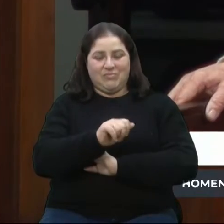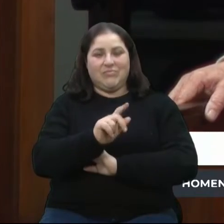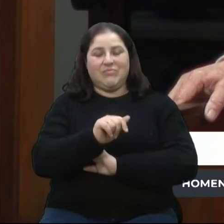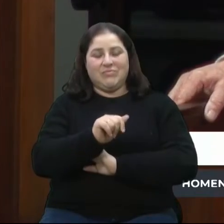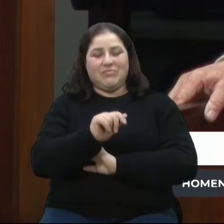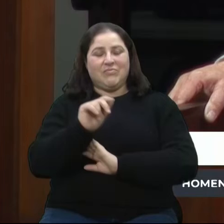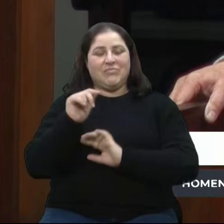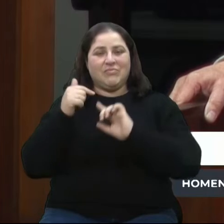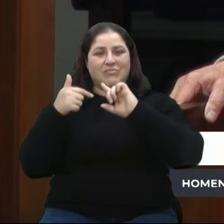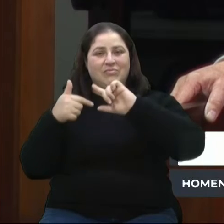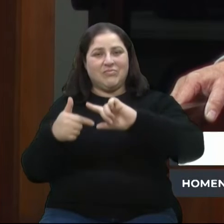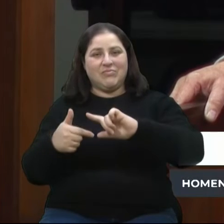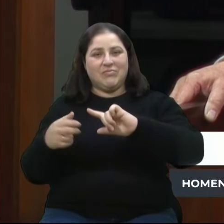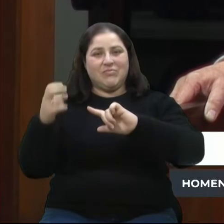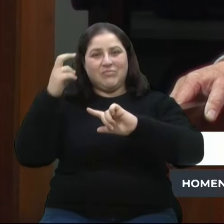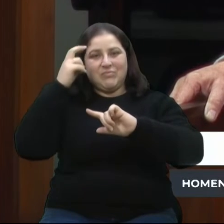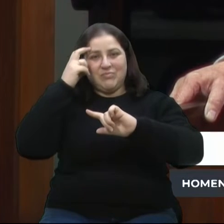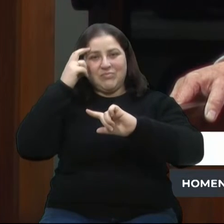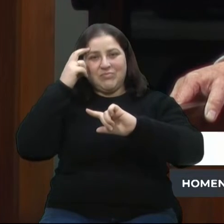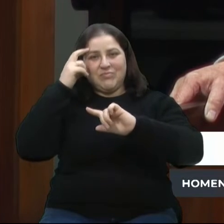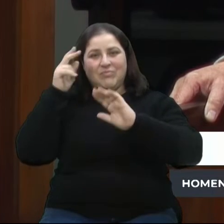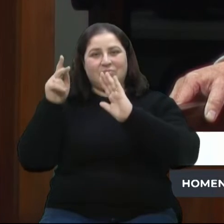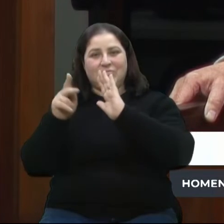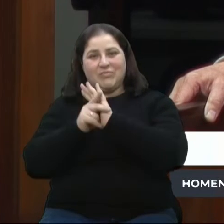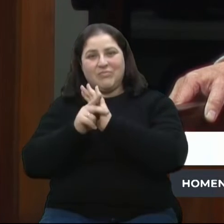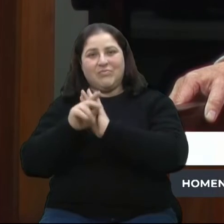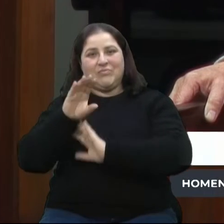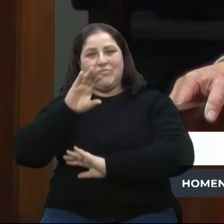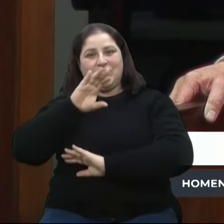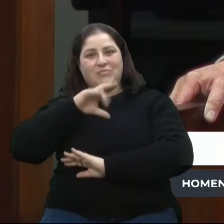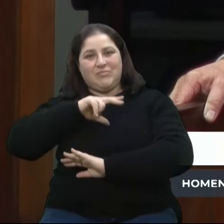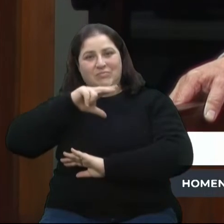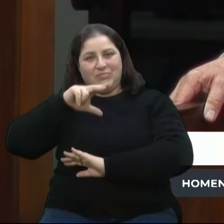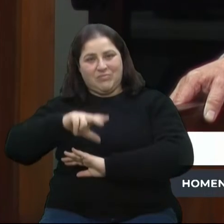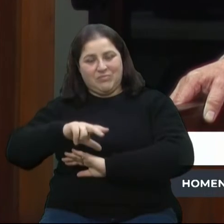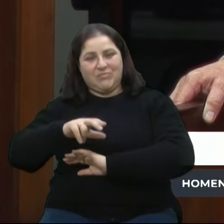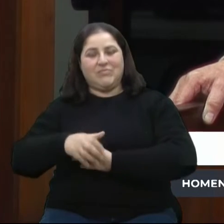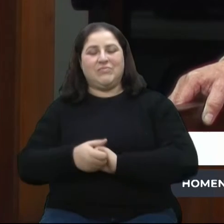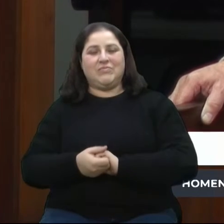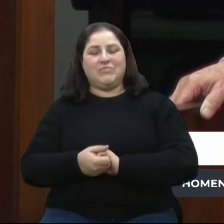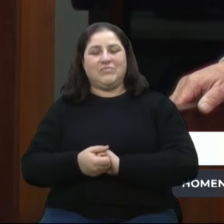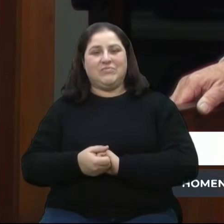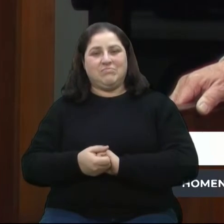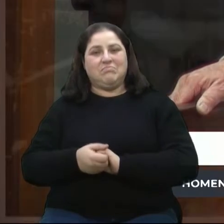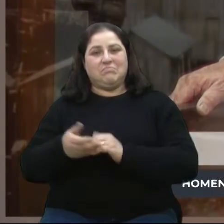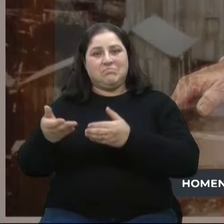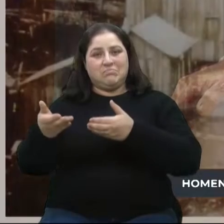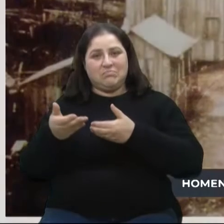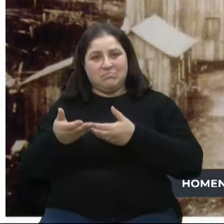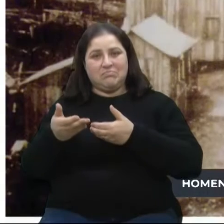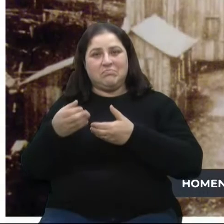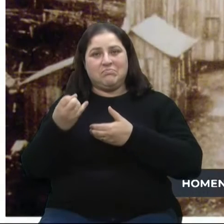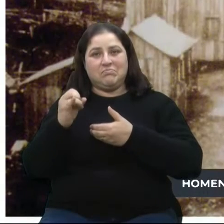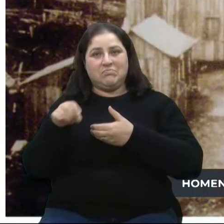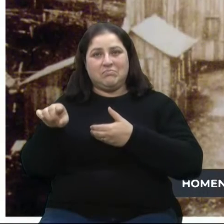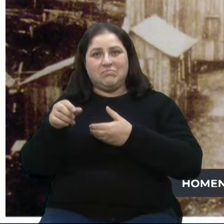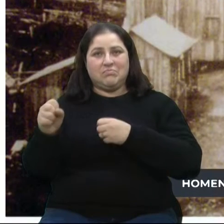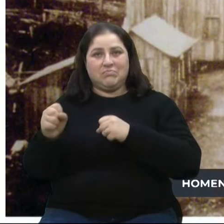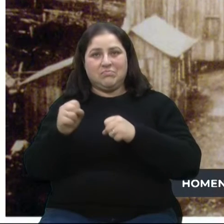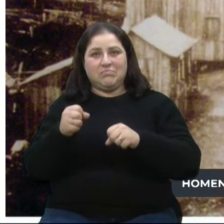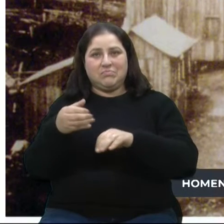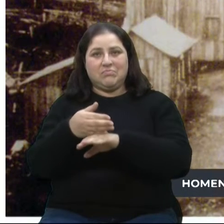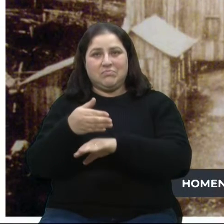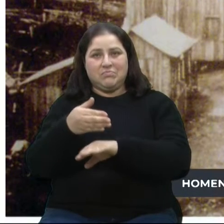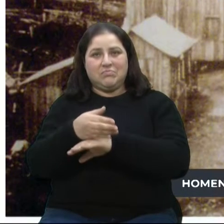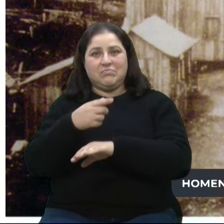comunidades valorizam, e é algo muito bonito. Eu convido quem puder ainda, tem um encerramento